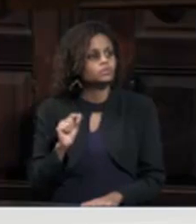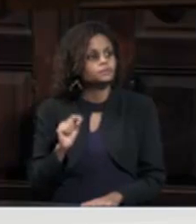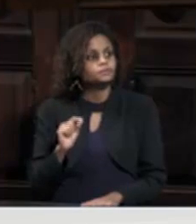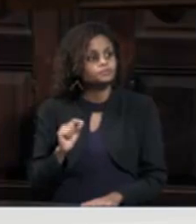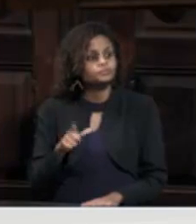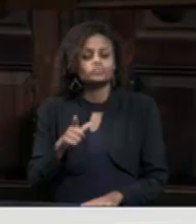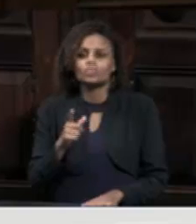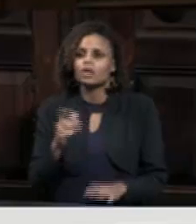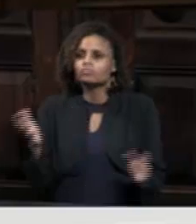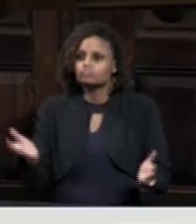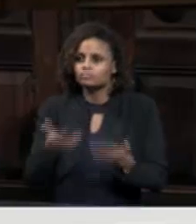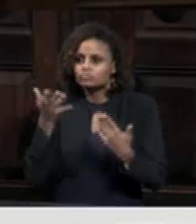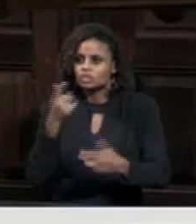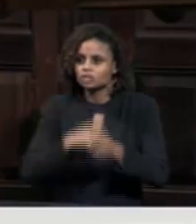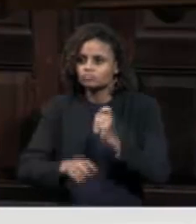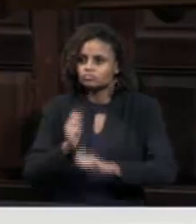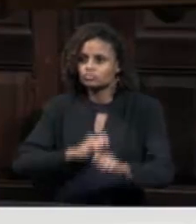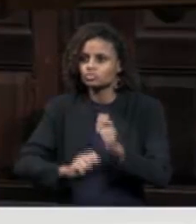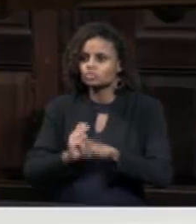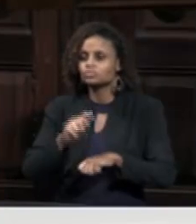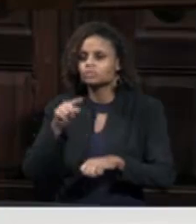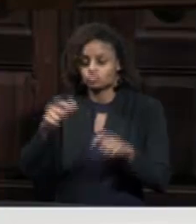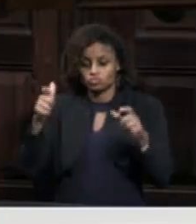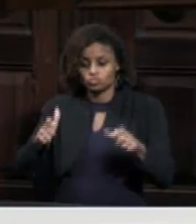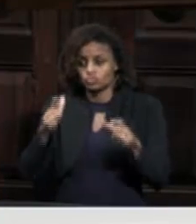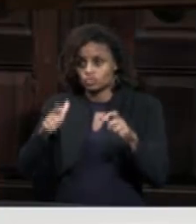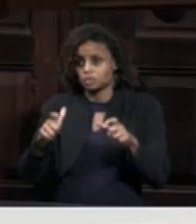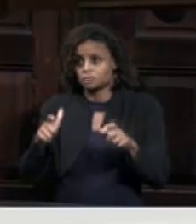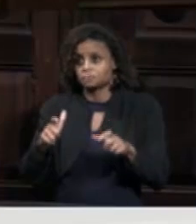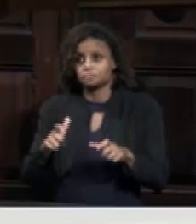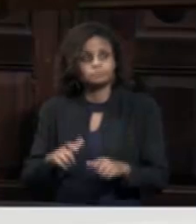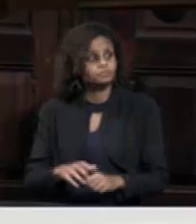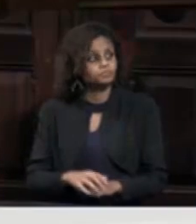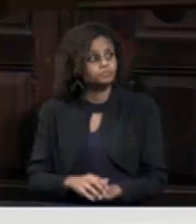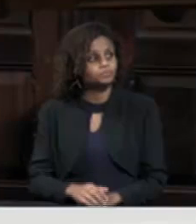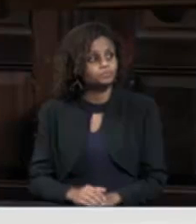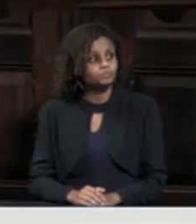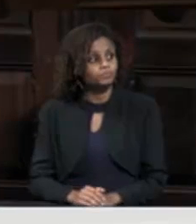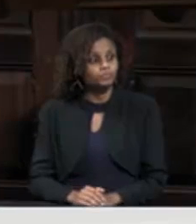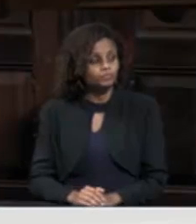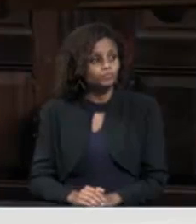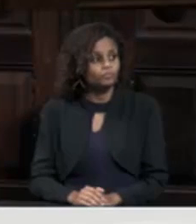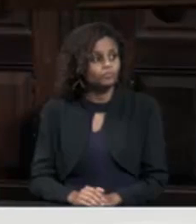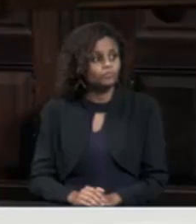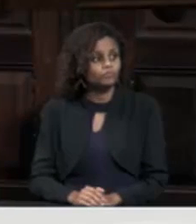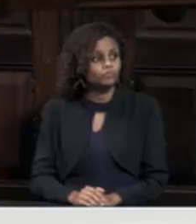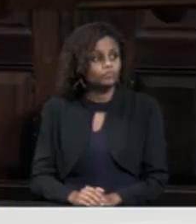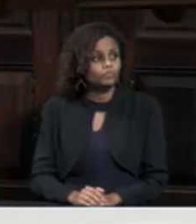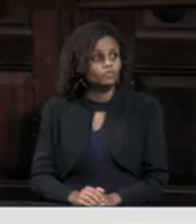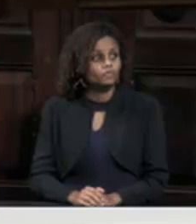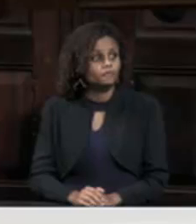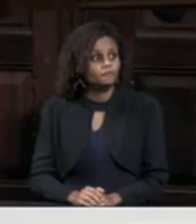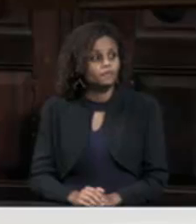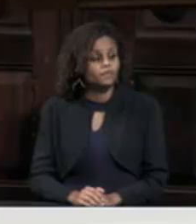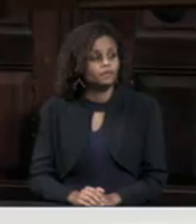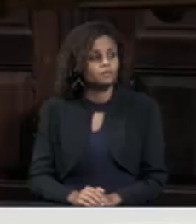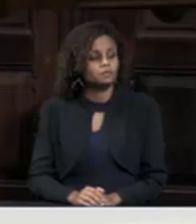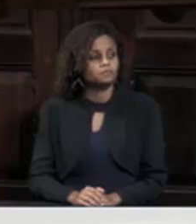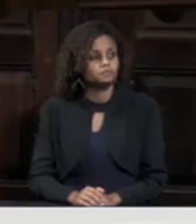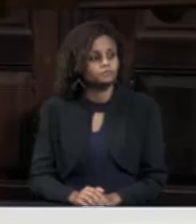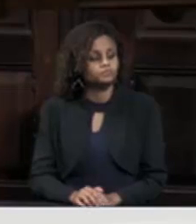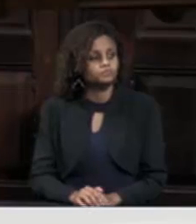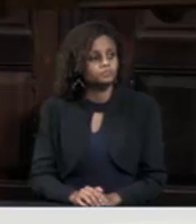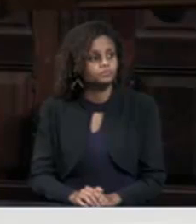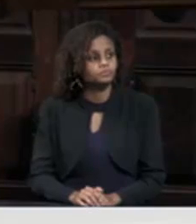atividade econômica na região, liberando a utilização das calçadas pelos